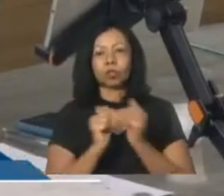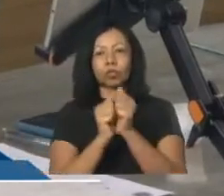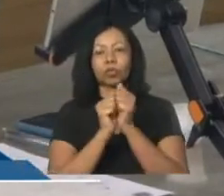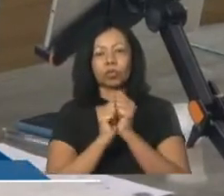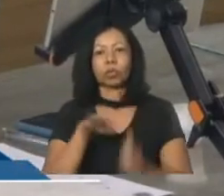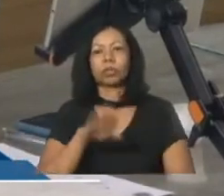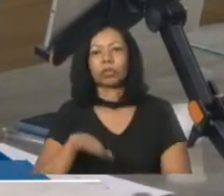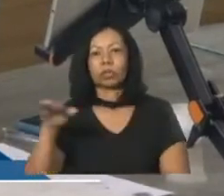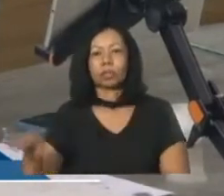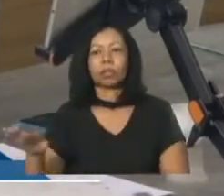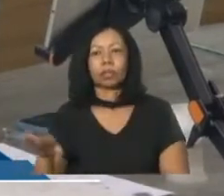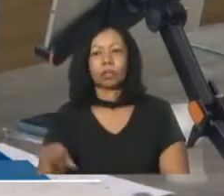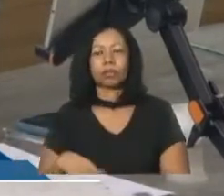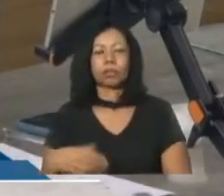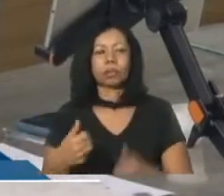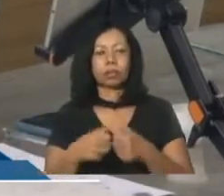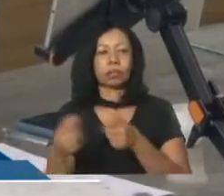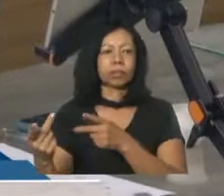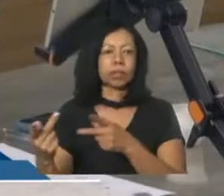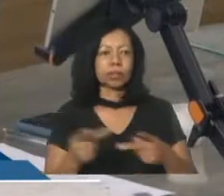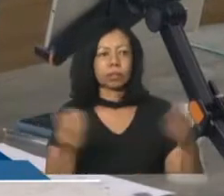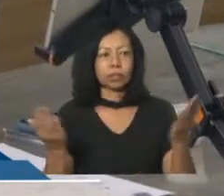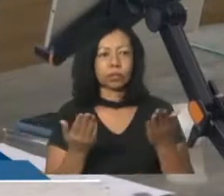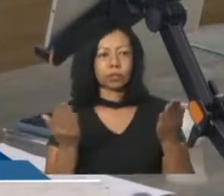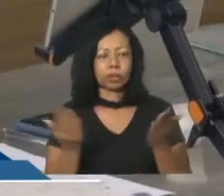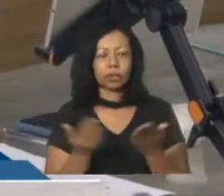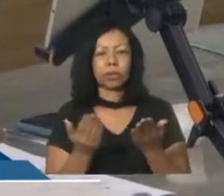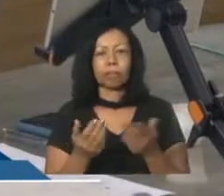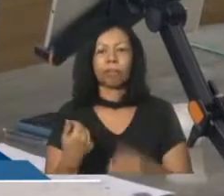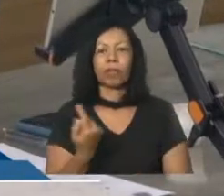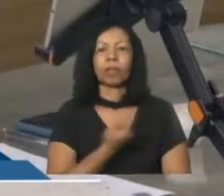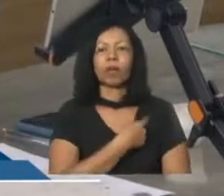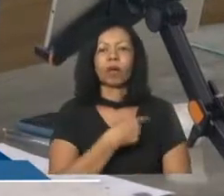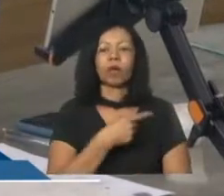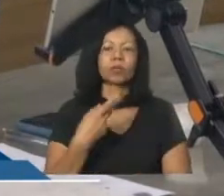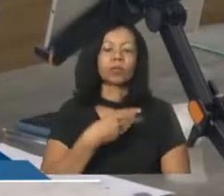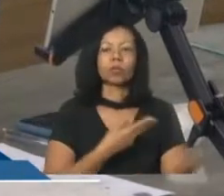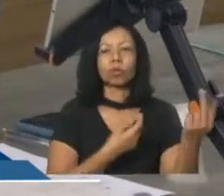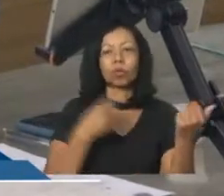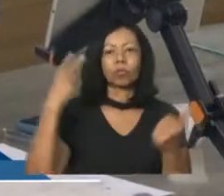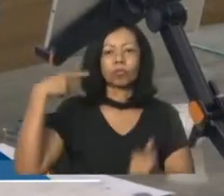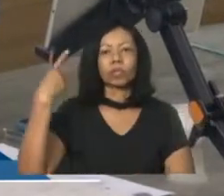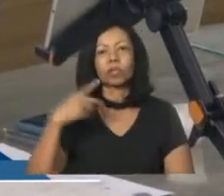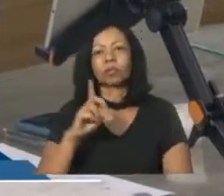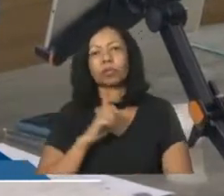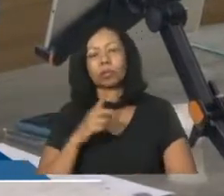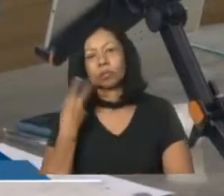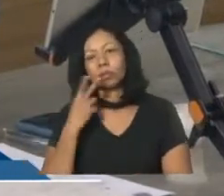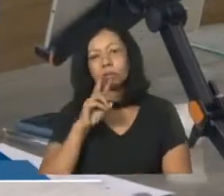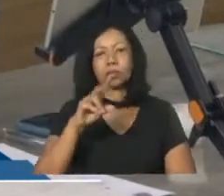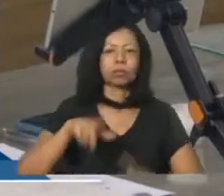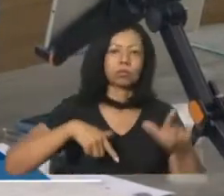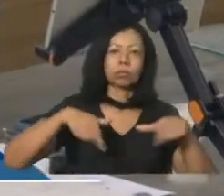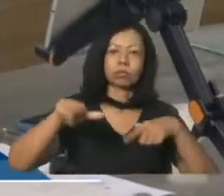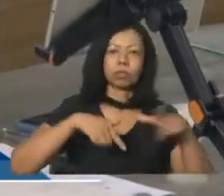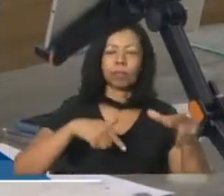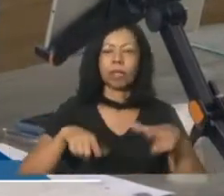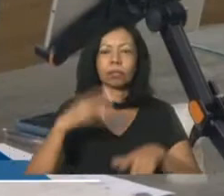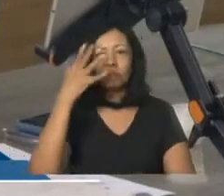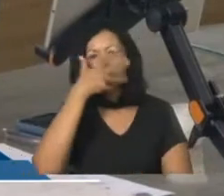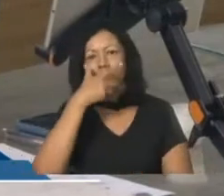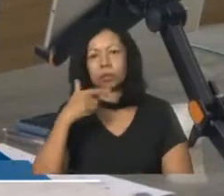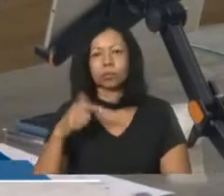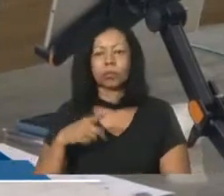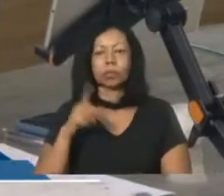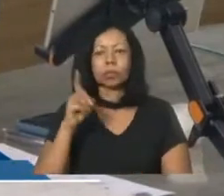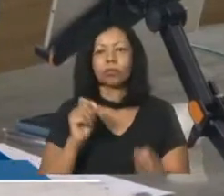essas crianças maravilhosas que se encontram aqui hoje no plenário. E a gente aqui, como parlamentar, tem acompanhado o trabalho belíssimo que está